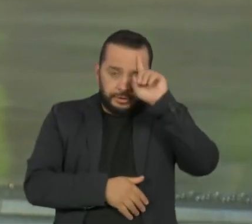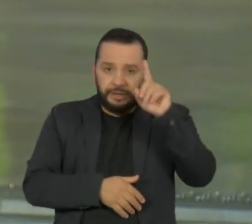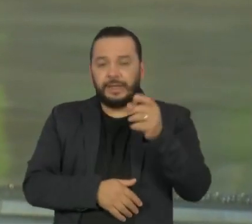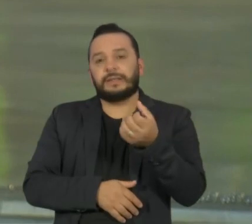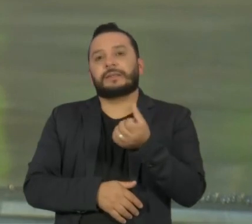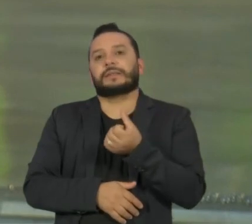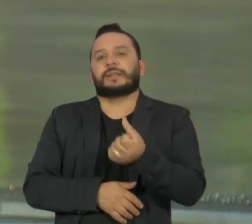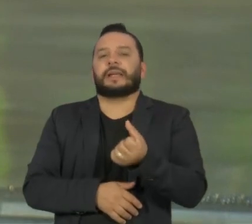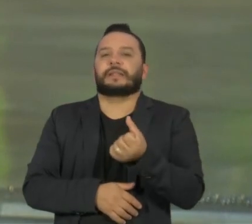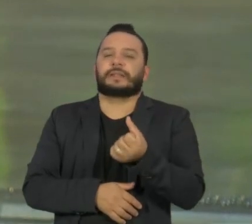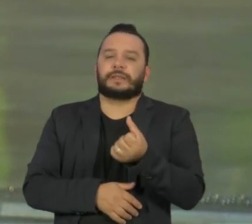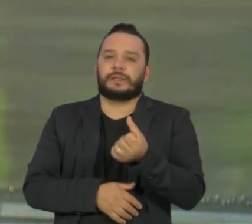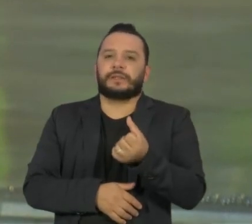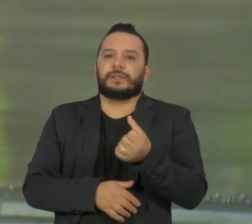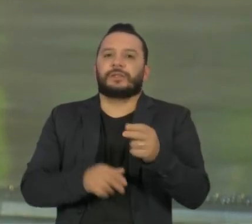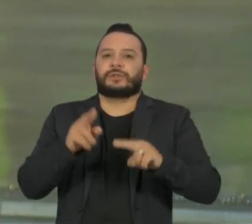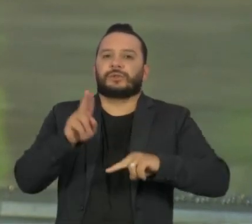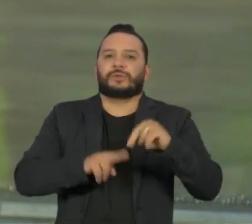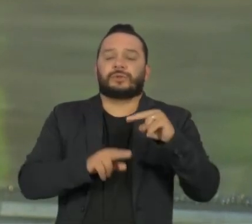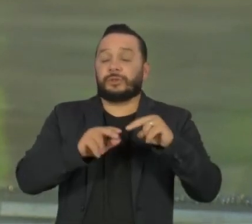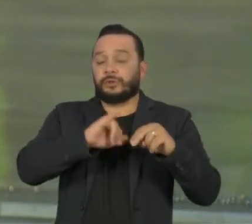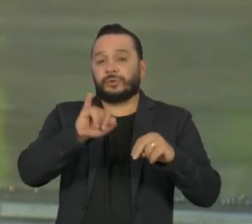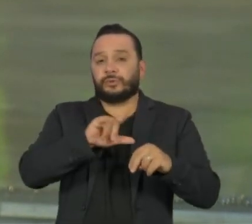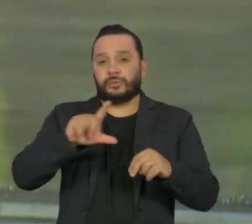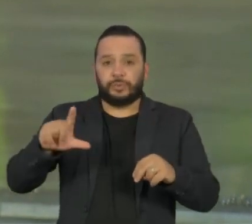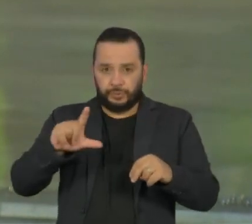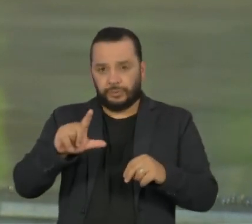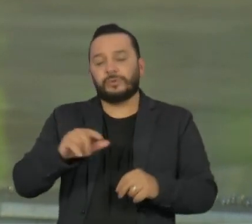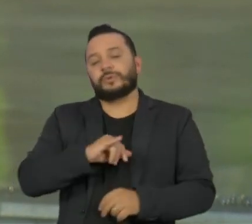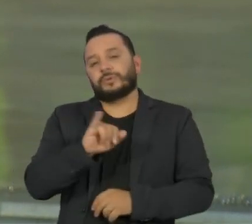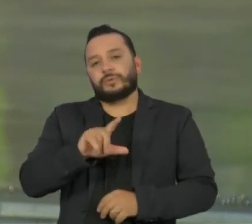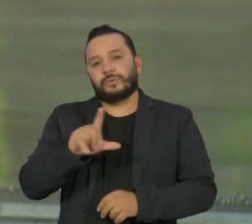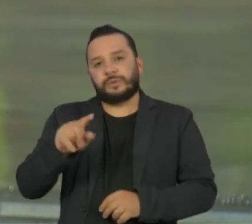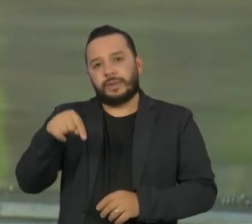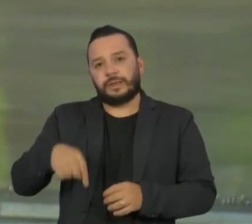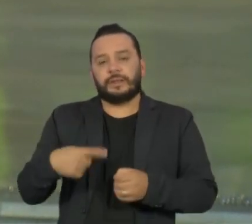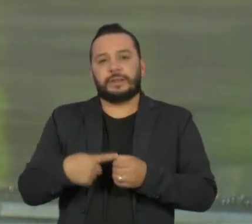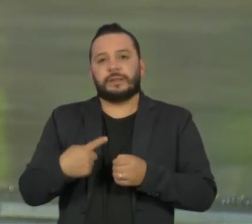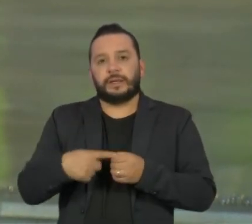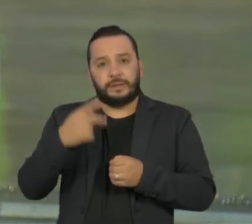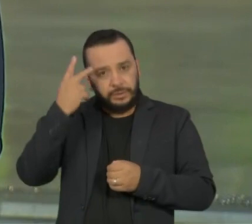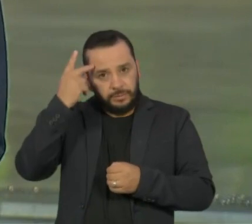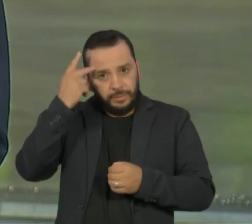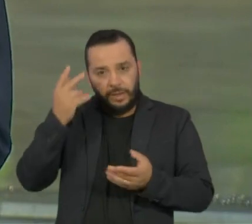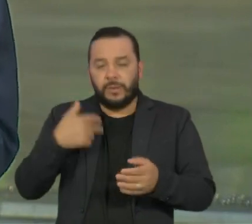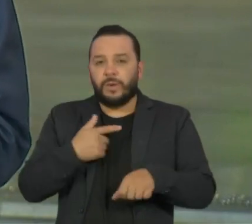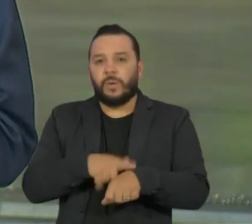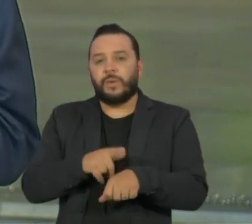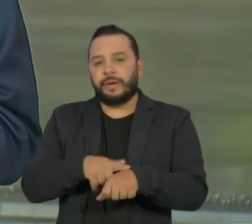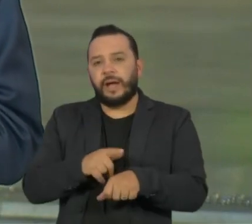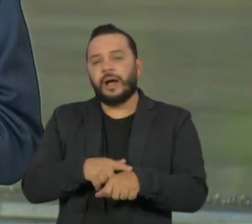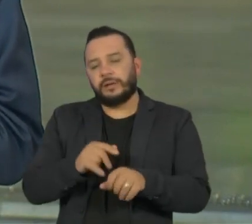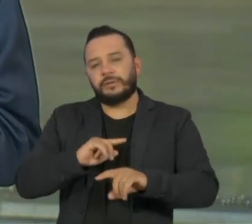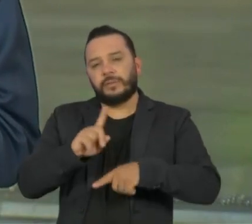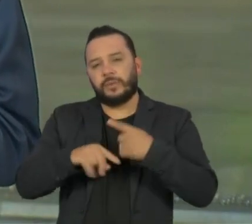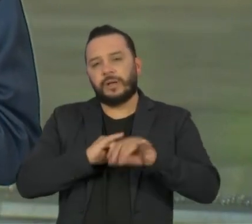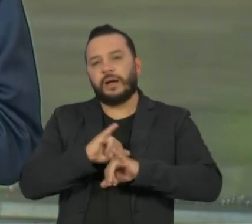julho, segunda-feira, na cidade de São Paulo, nos horários que ainda vamos divulgar quando da assinatura do protocolo.